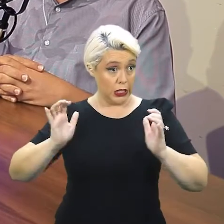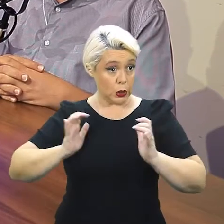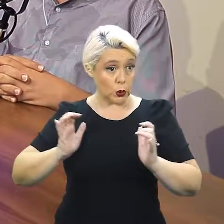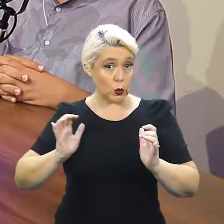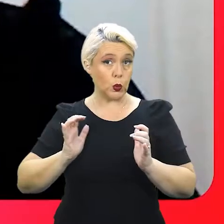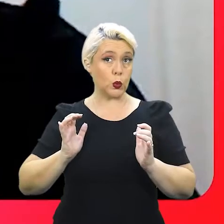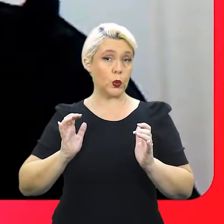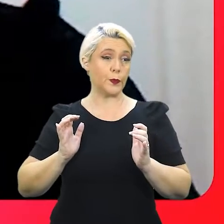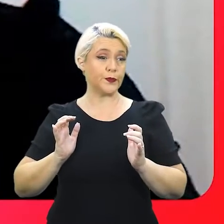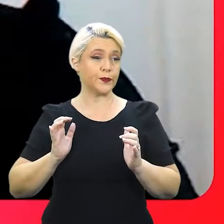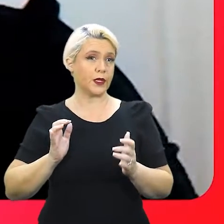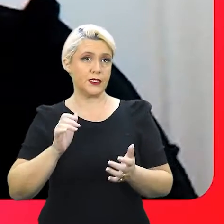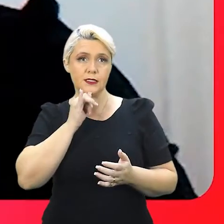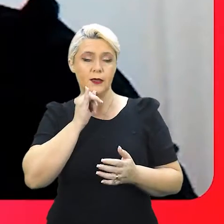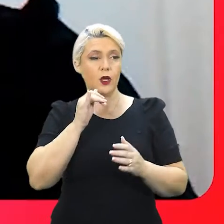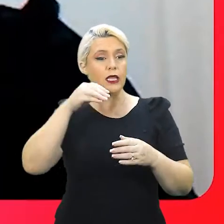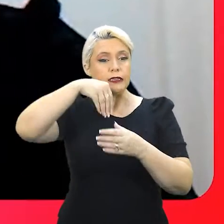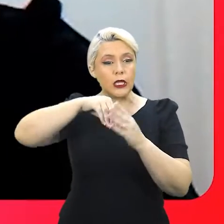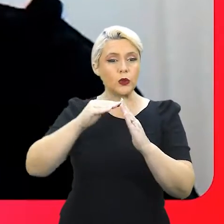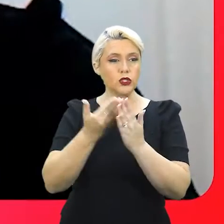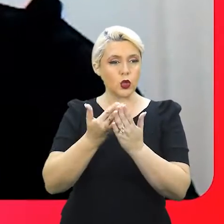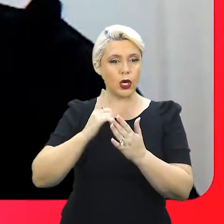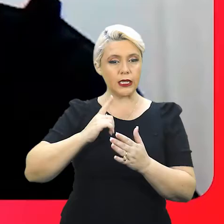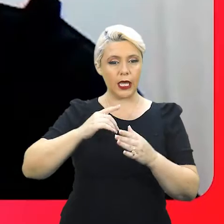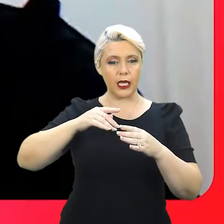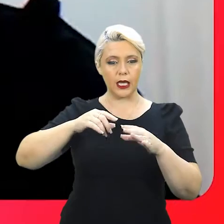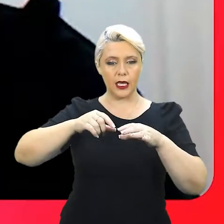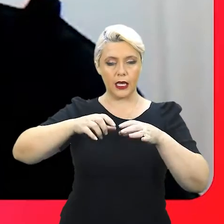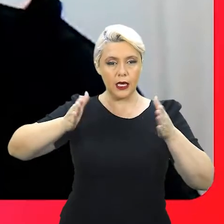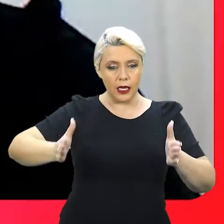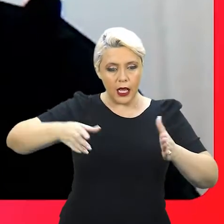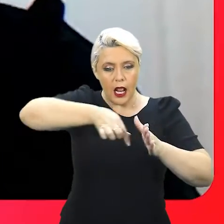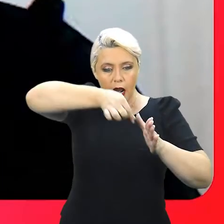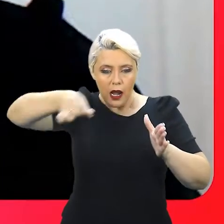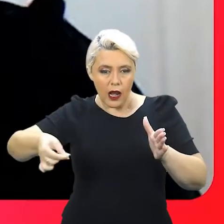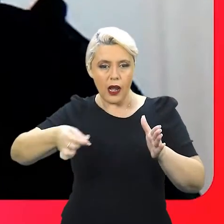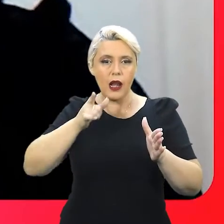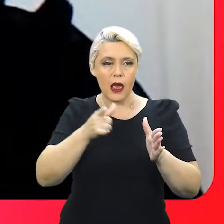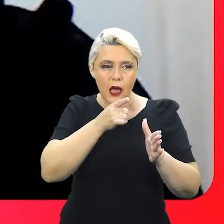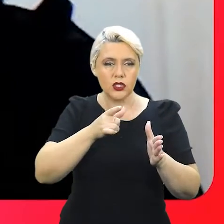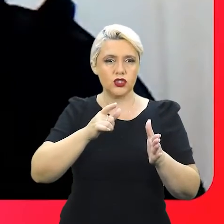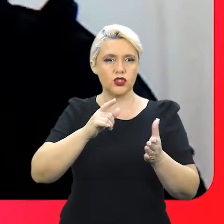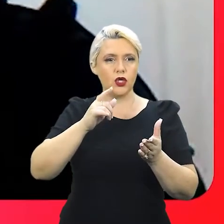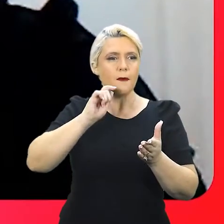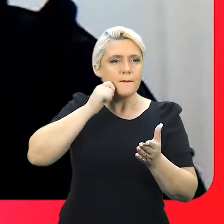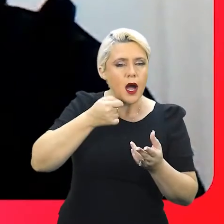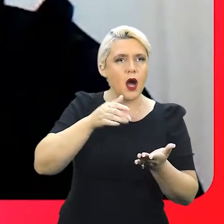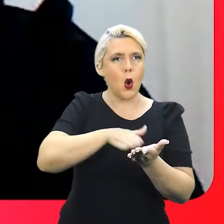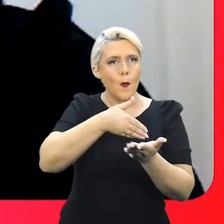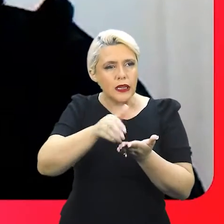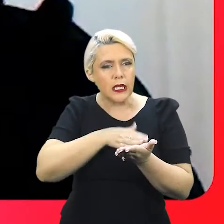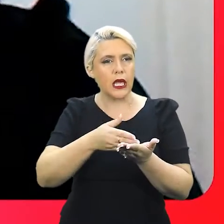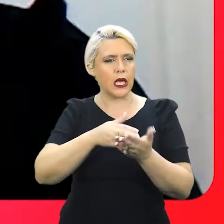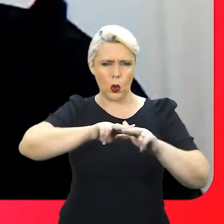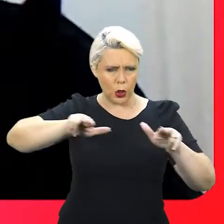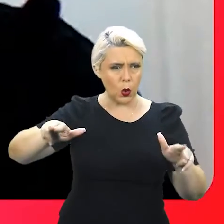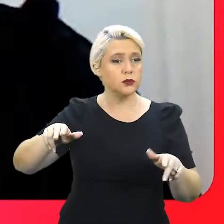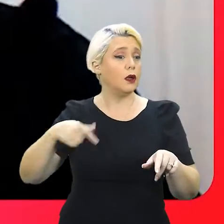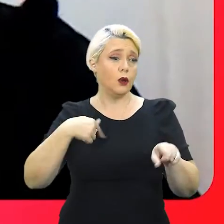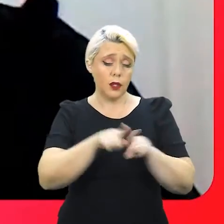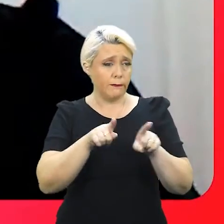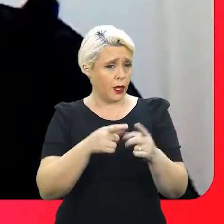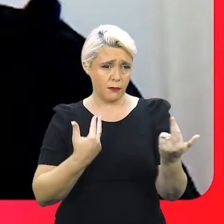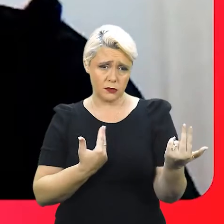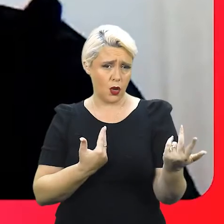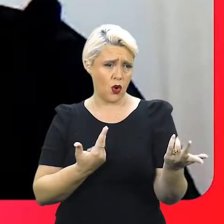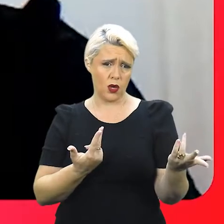que levava para a escola a sua lancheira com pão, com manteiga, enfim, com alguma coisa a mais. Eu também